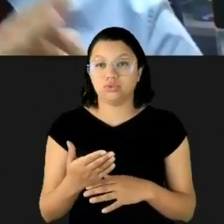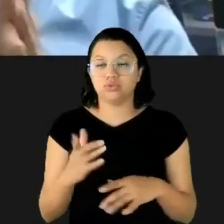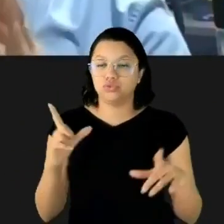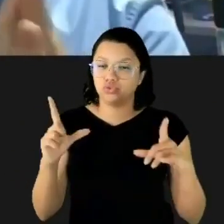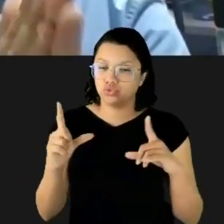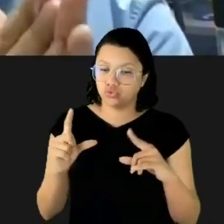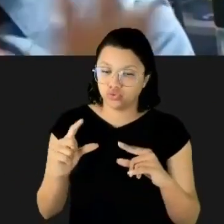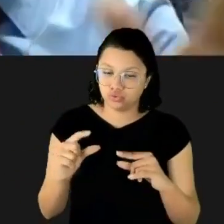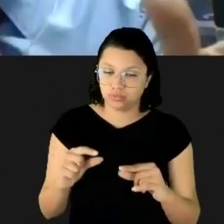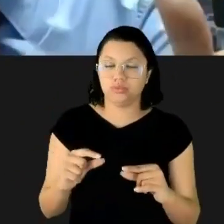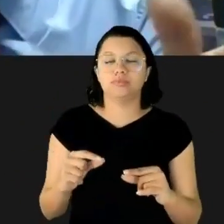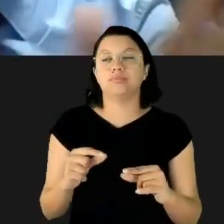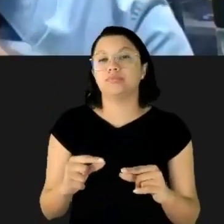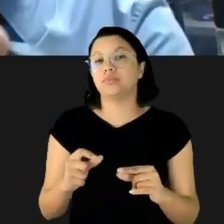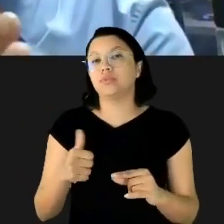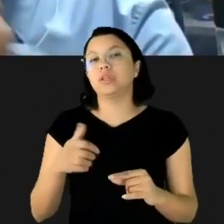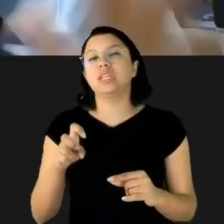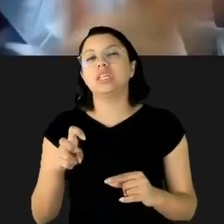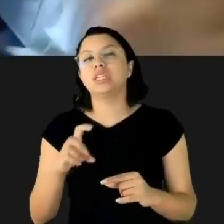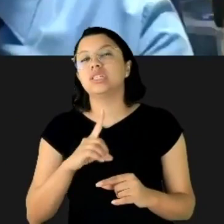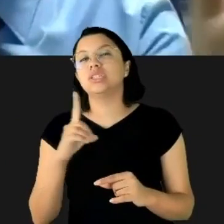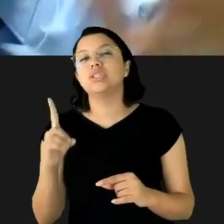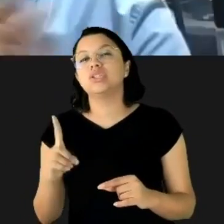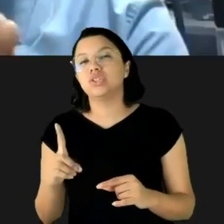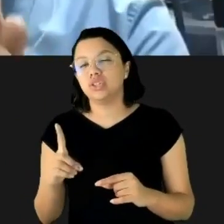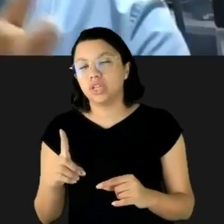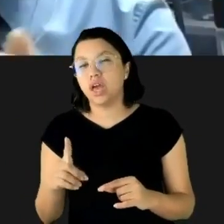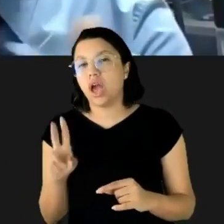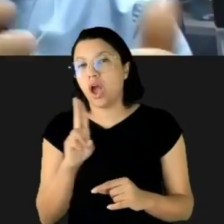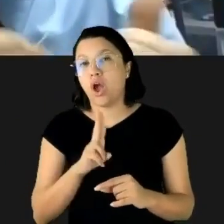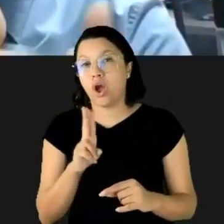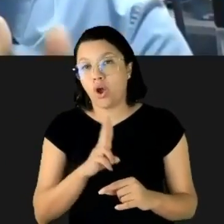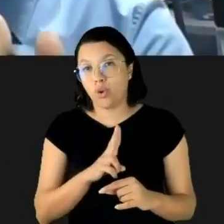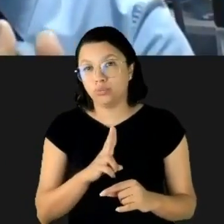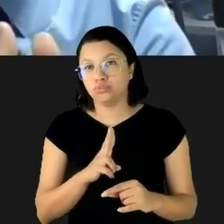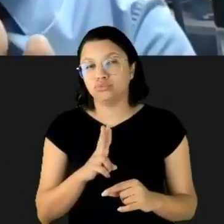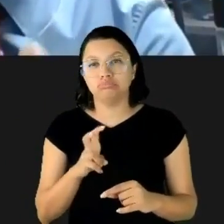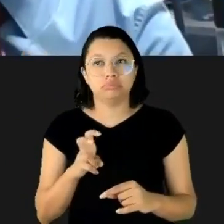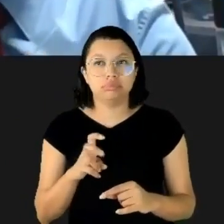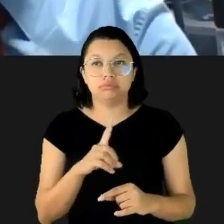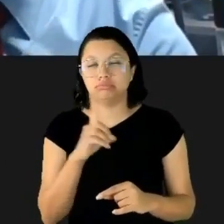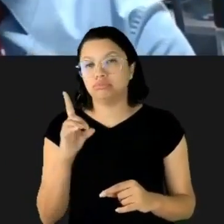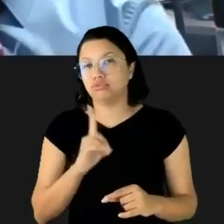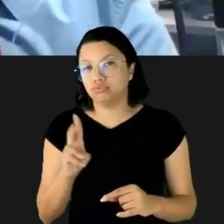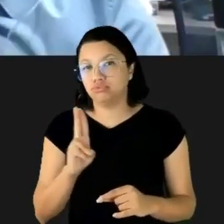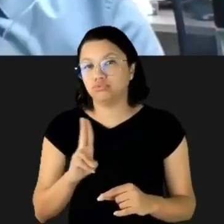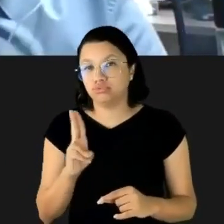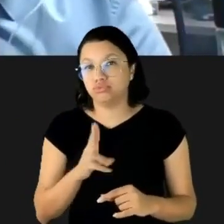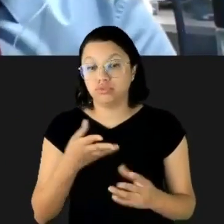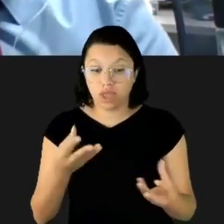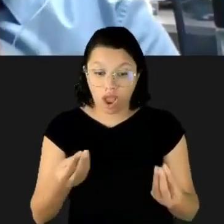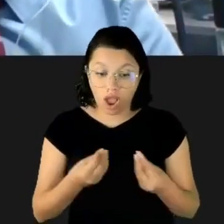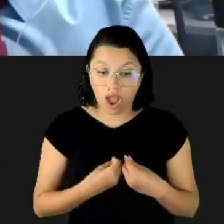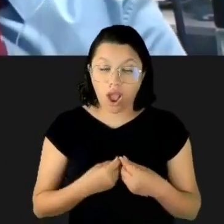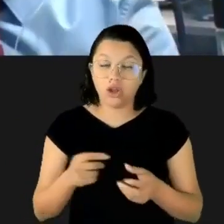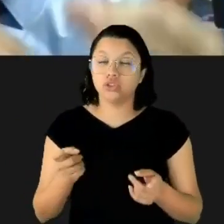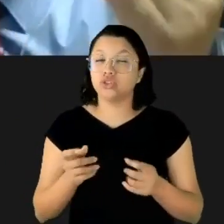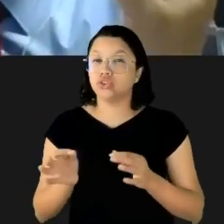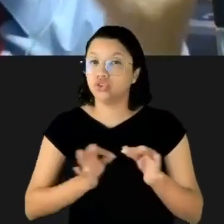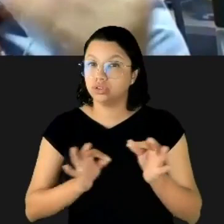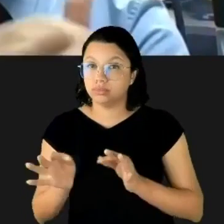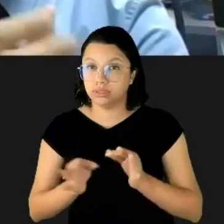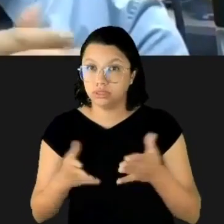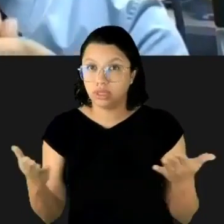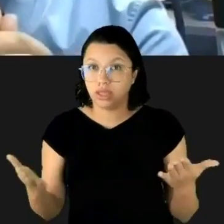você vai diminuindo porque são quinze dias úteis cinco dias úteis que você ganha e você administra esse tempo não